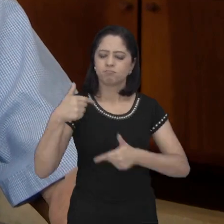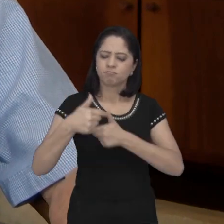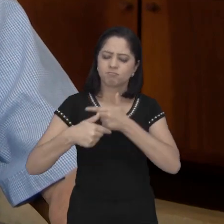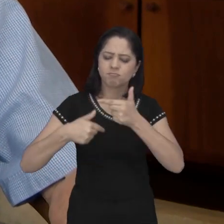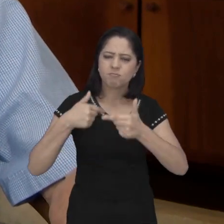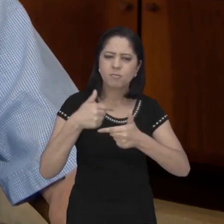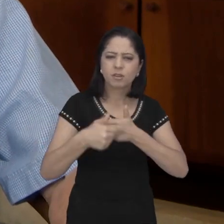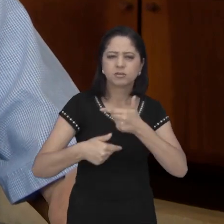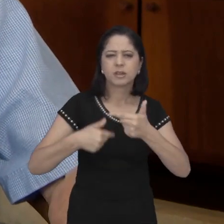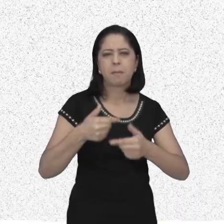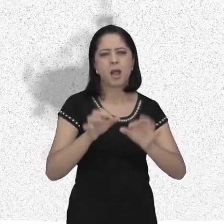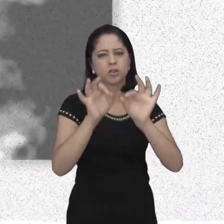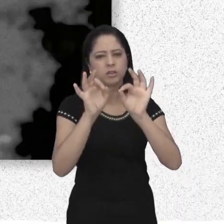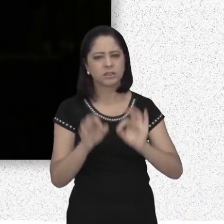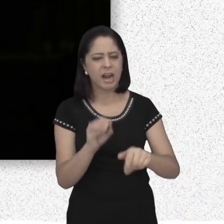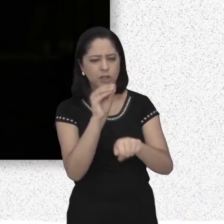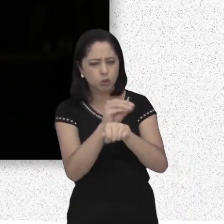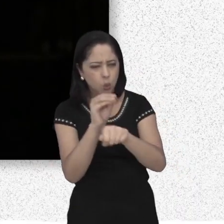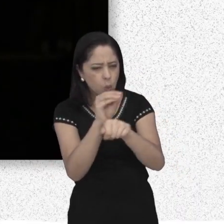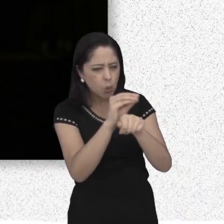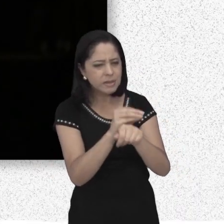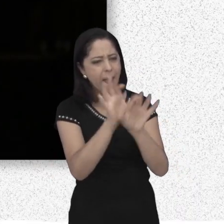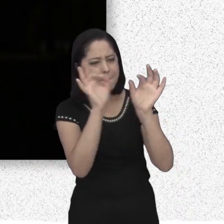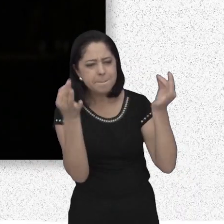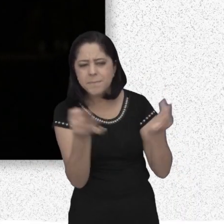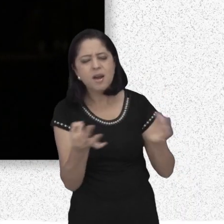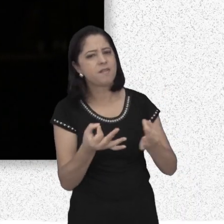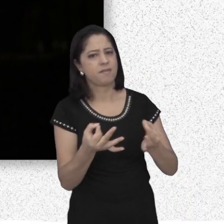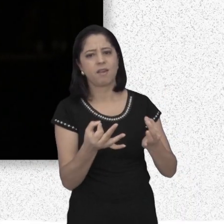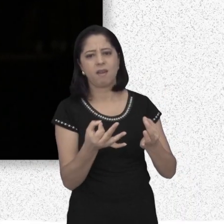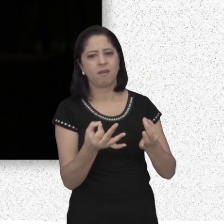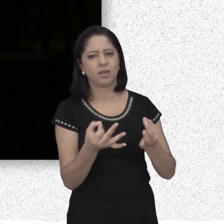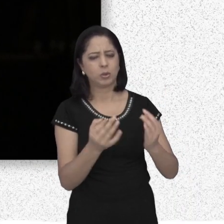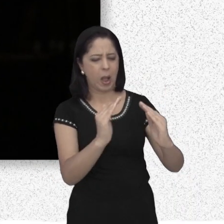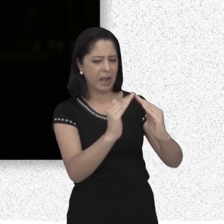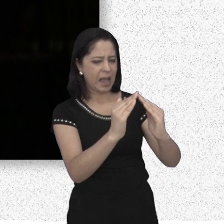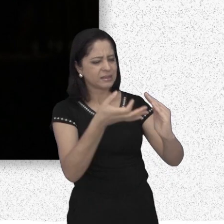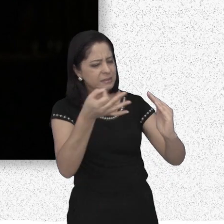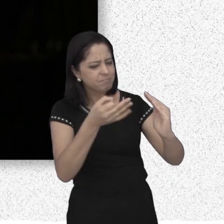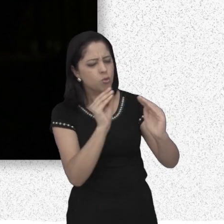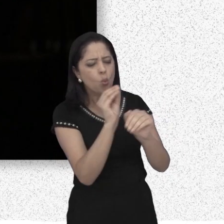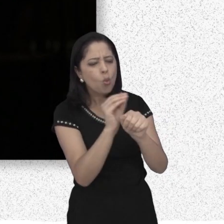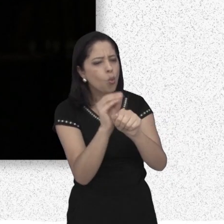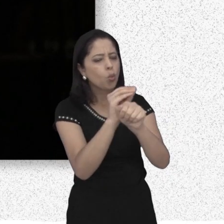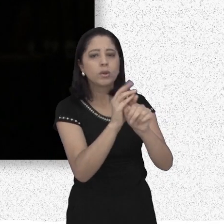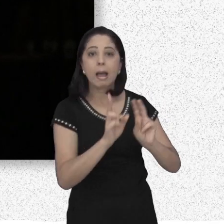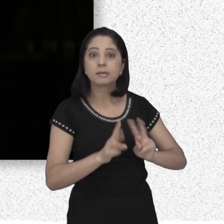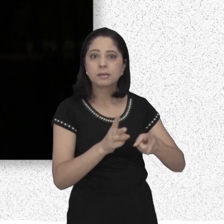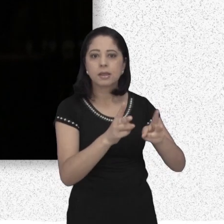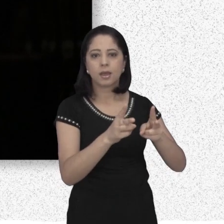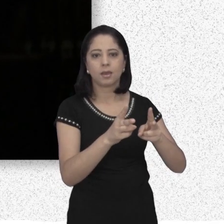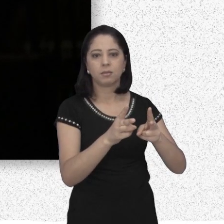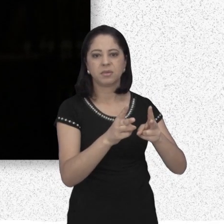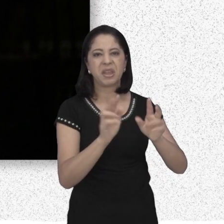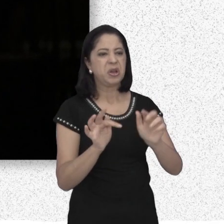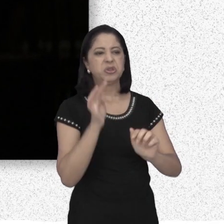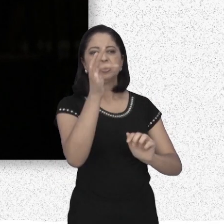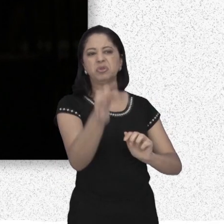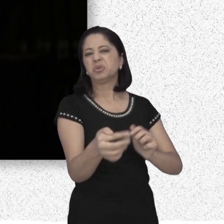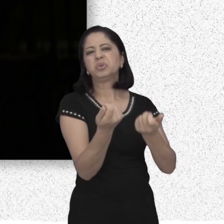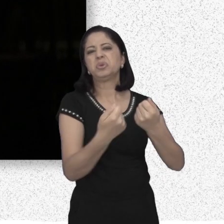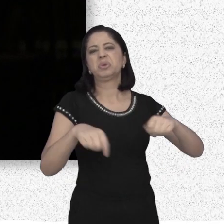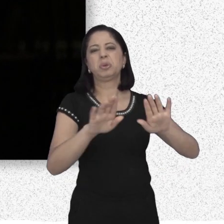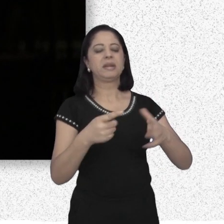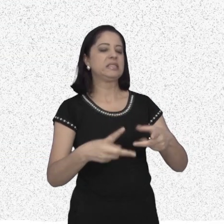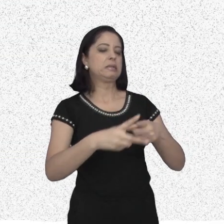Otaki. E o Ricardo convidou a turma da faculdade para vir visitar